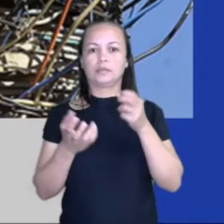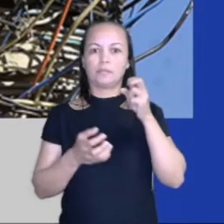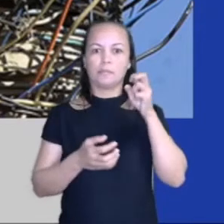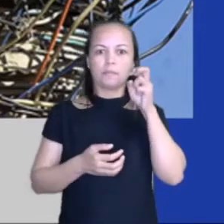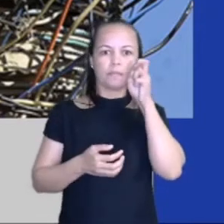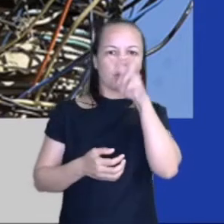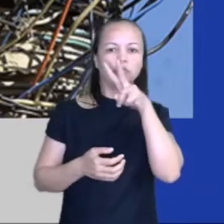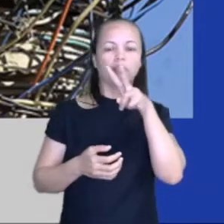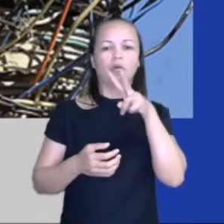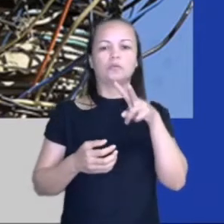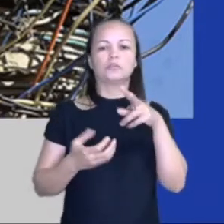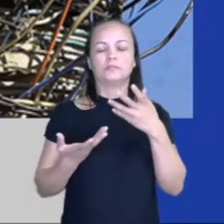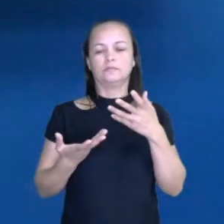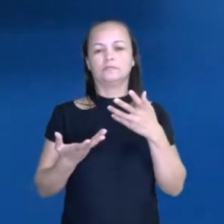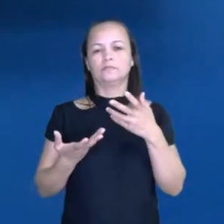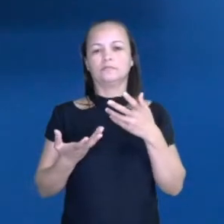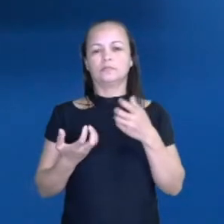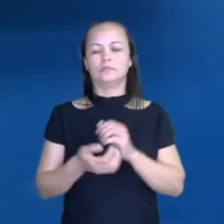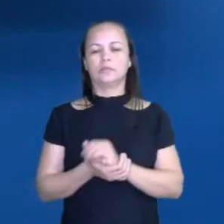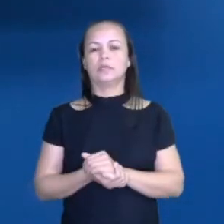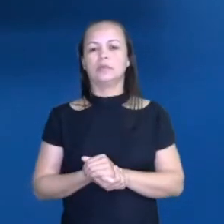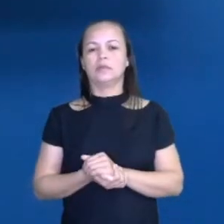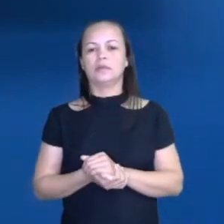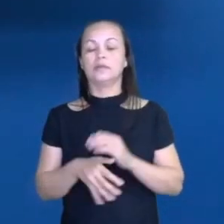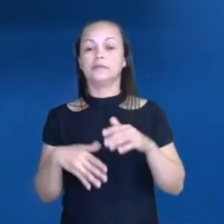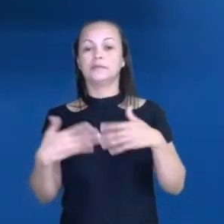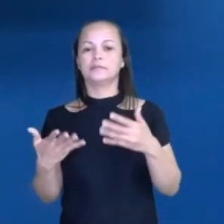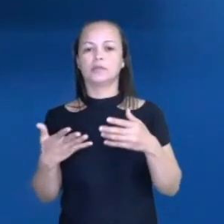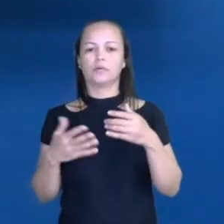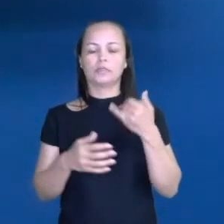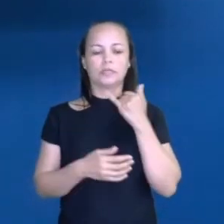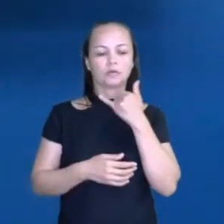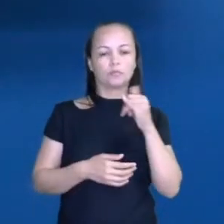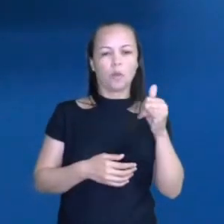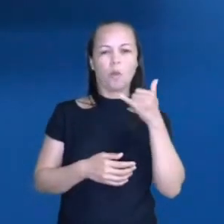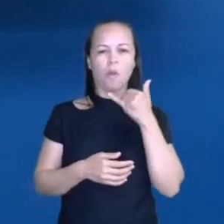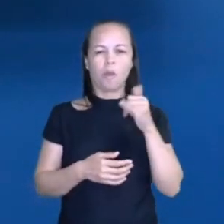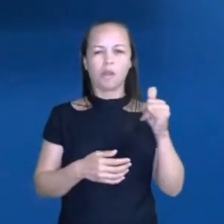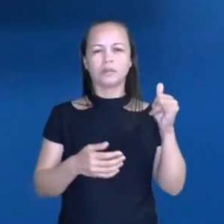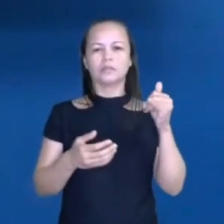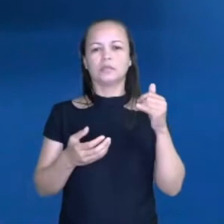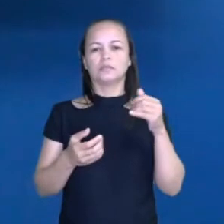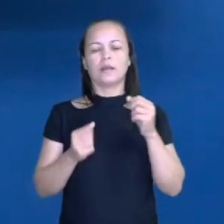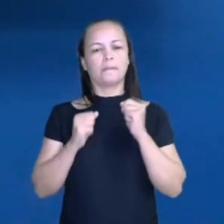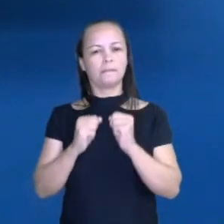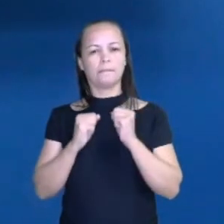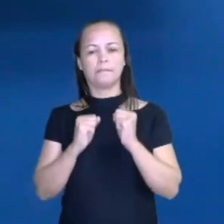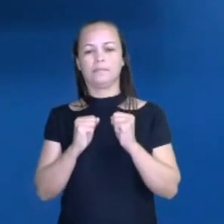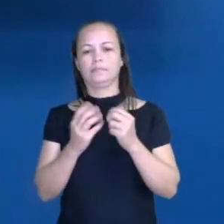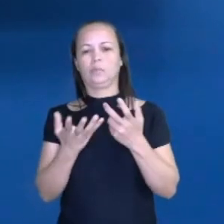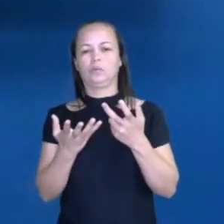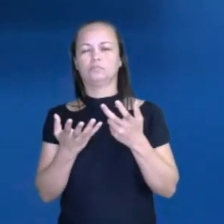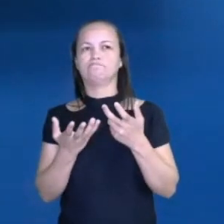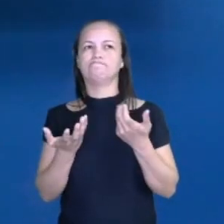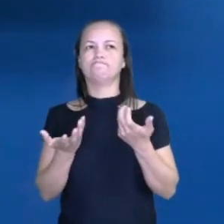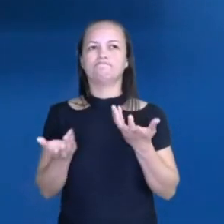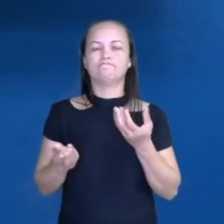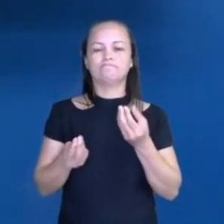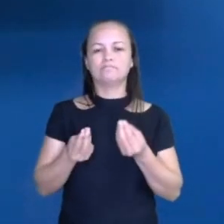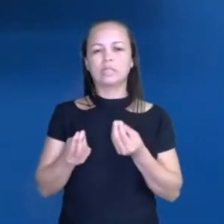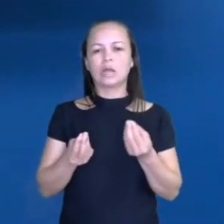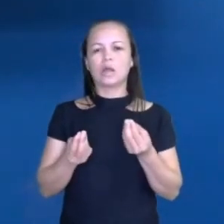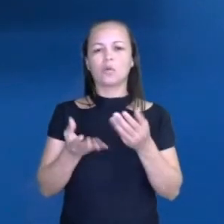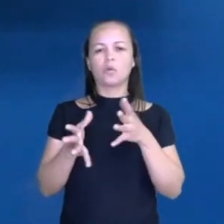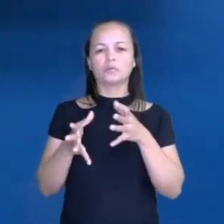elétrico muito grande tá muito grande então essa corrente elétrica ela pode de repente é